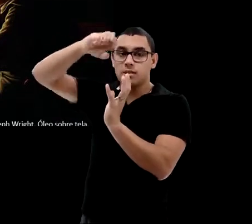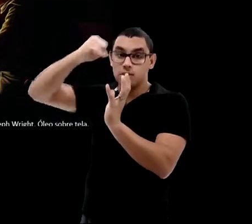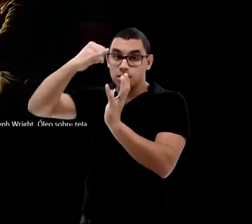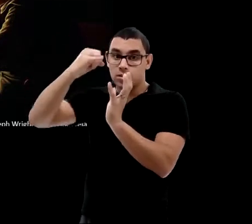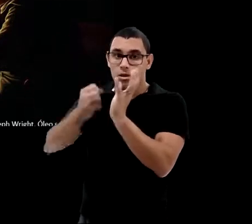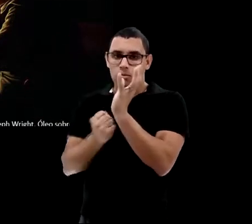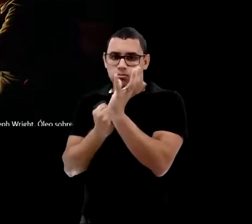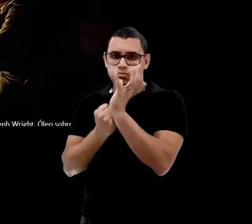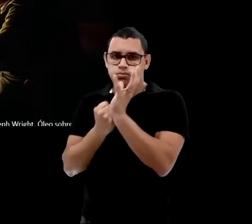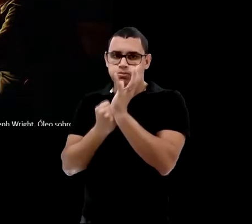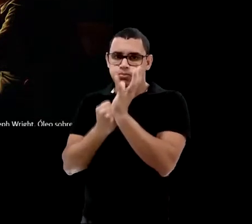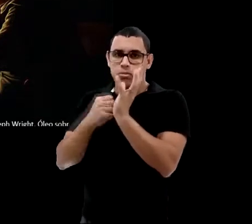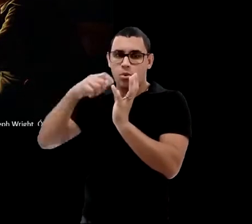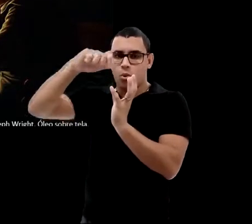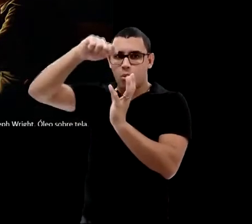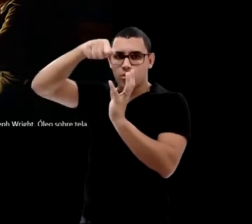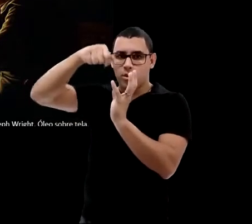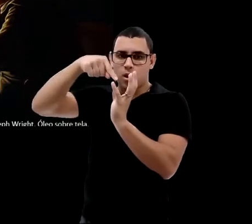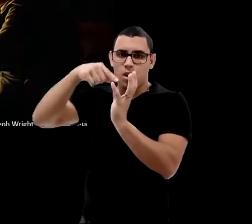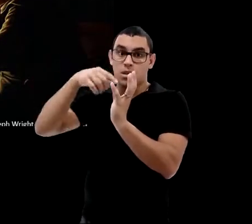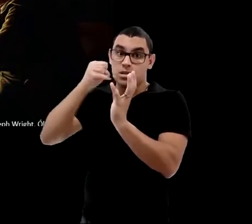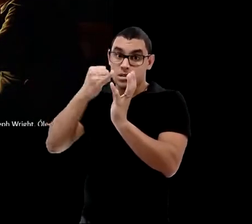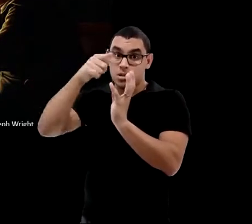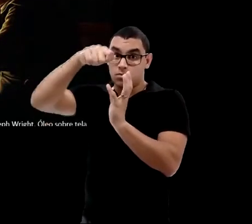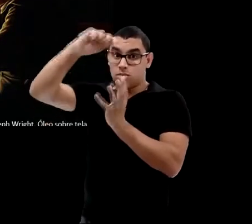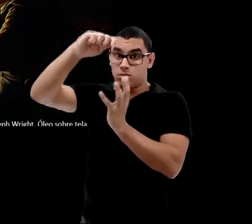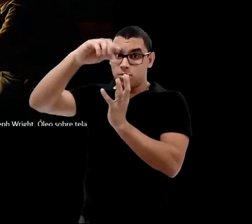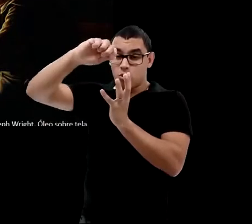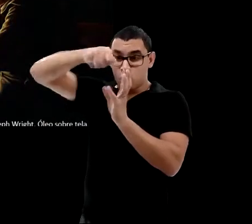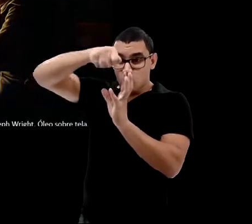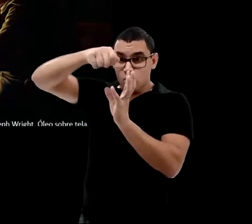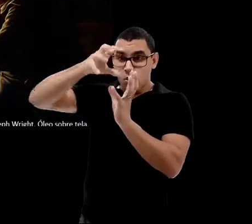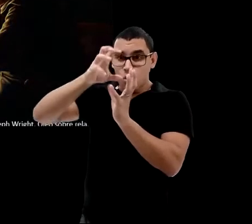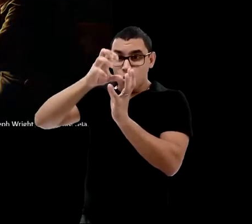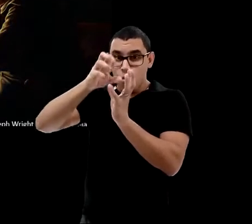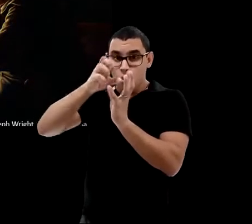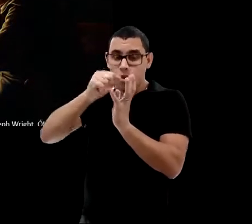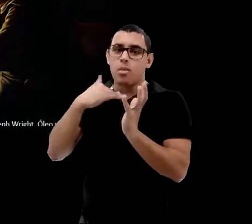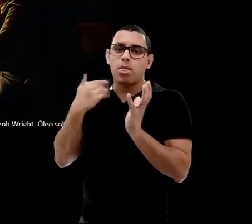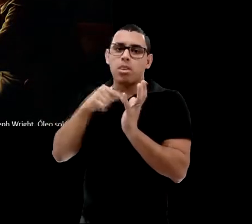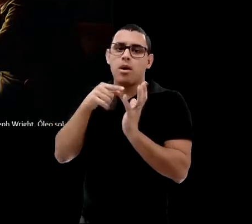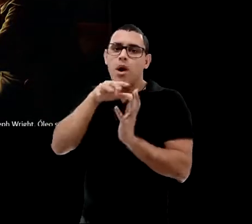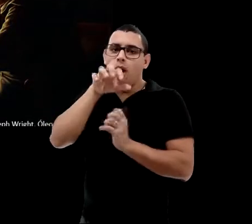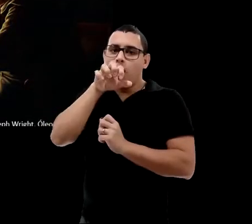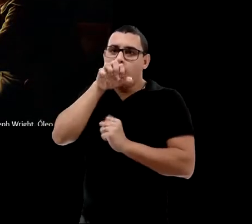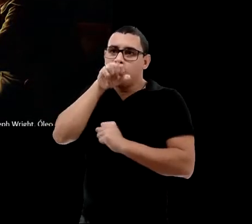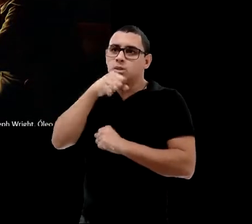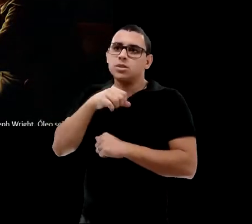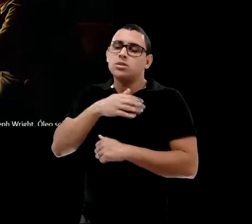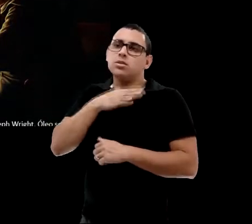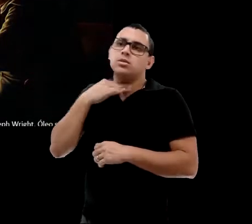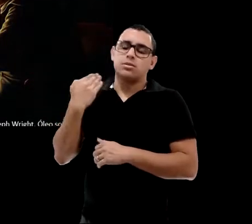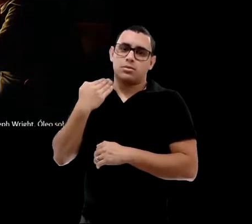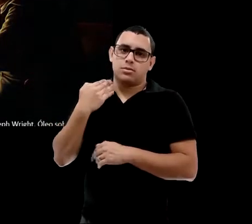válvula. Se o ar fosse bombeado para fora, o animal morreria por falta de oxigênio. Trata-se de provar